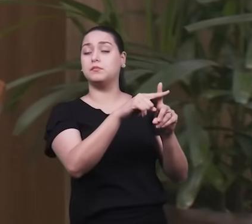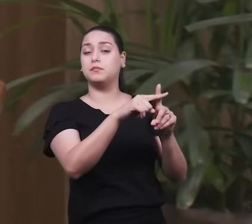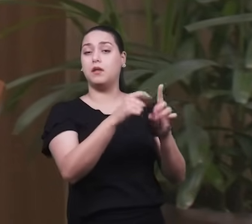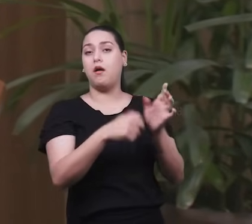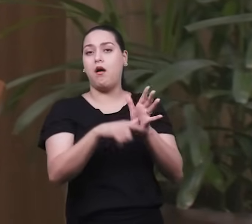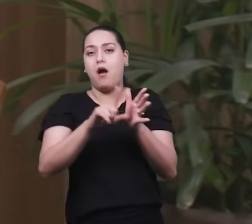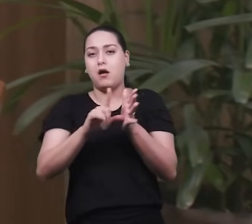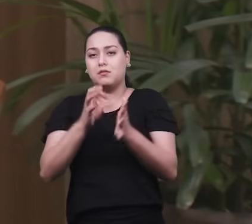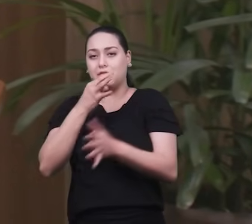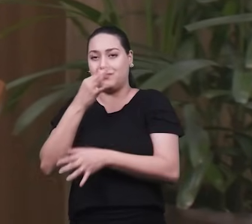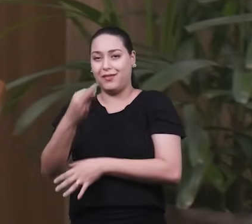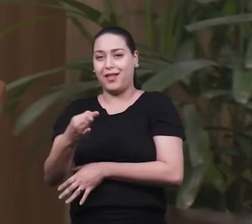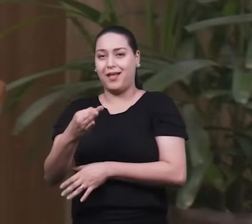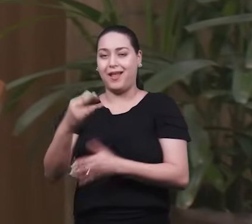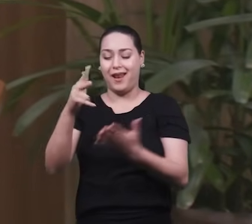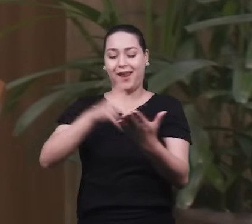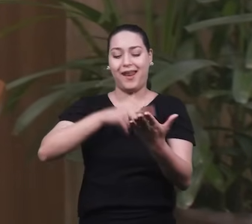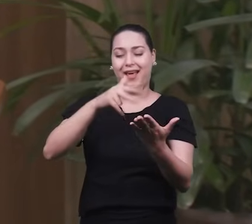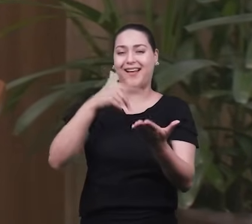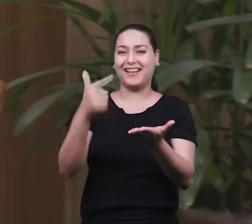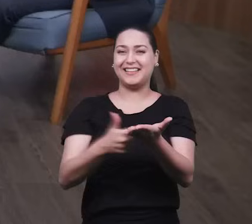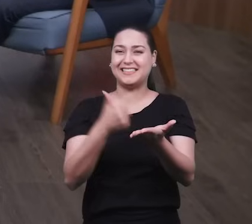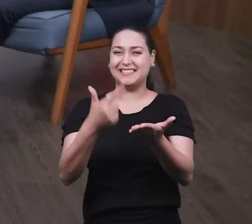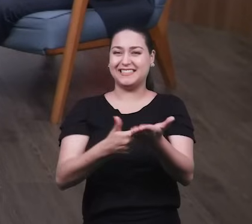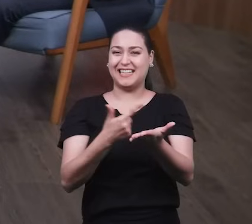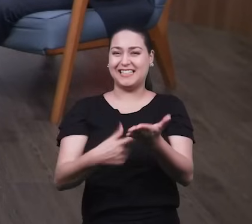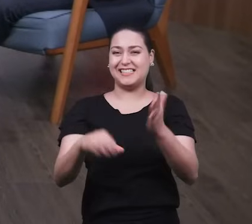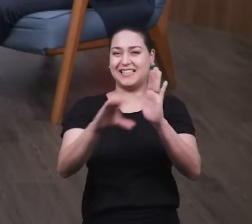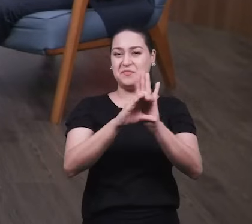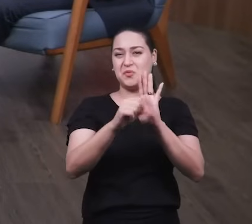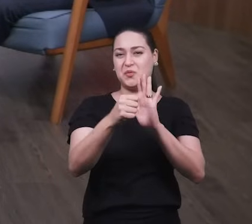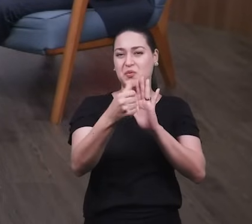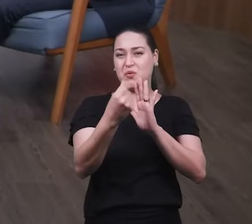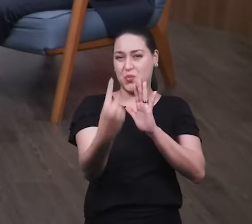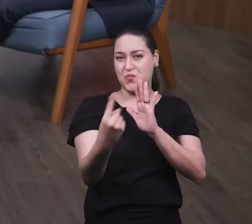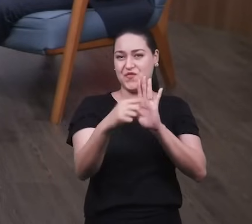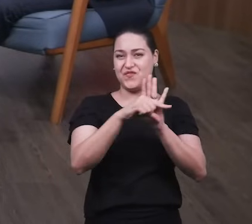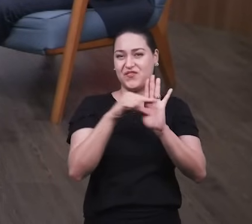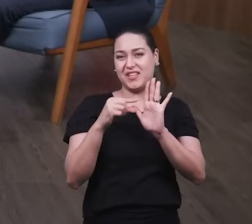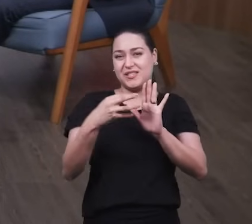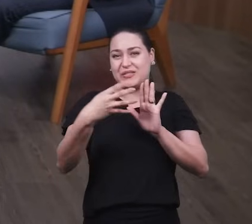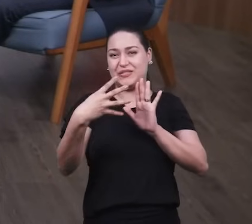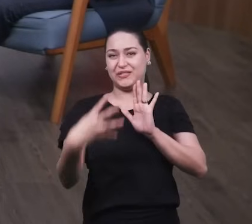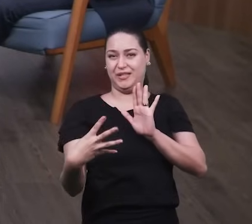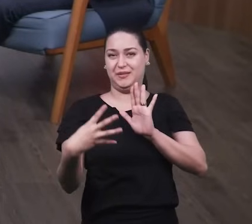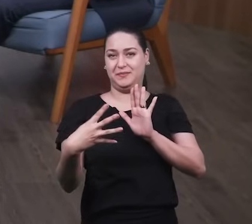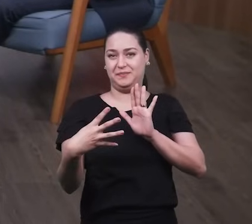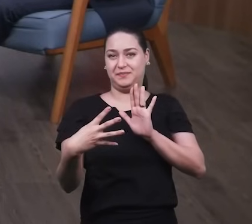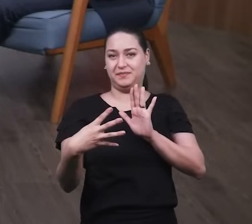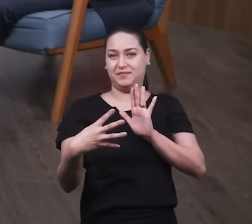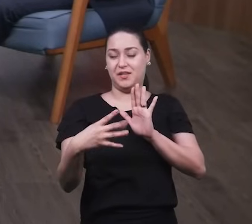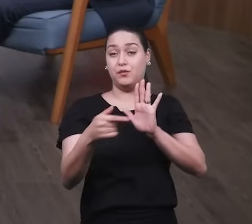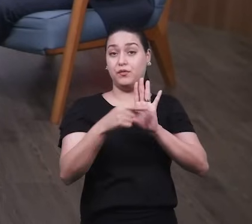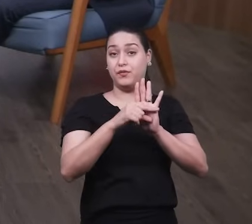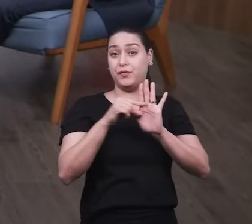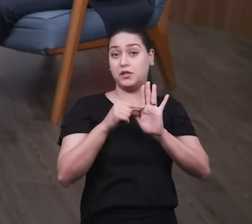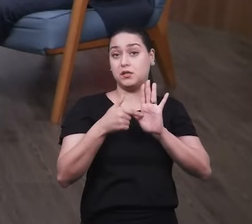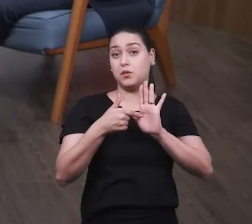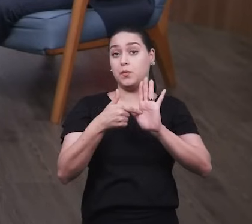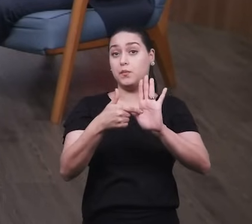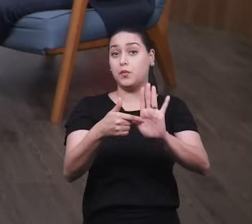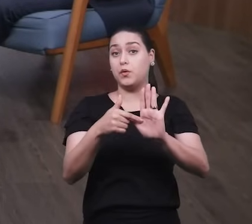vocês comentarem, vamos ler Cantares 1:4, que é um versículo que